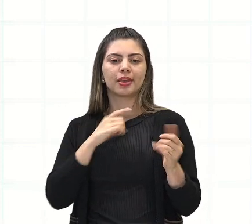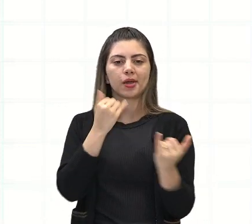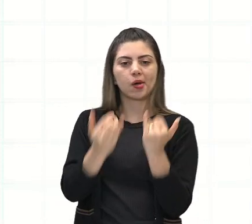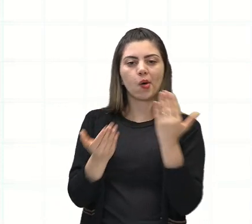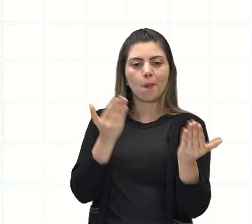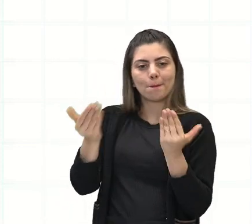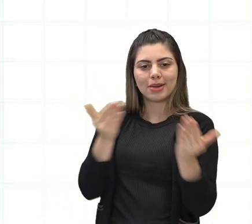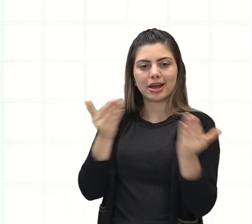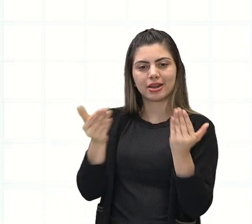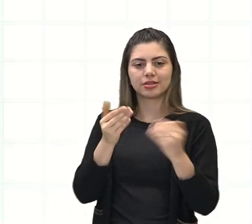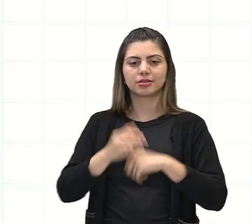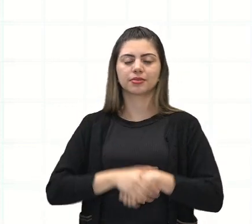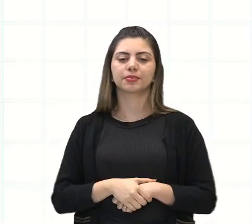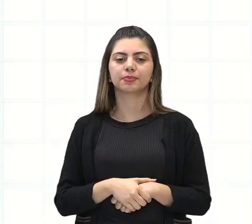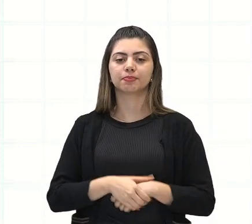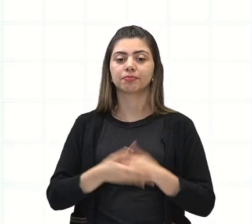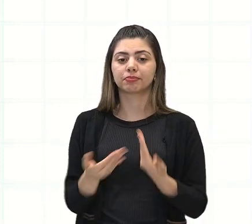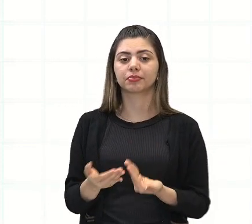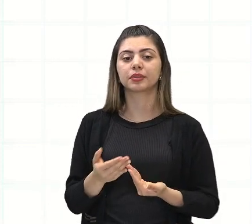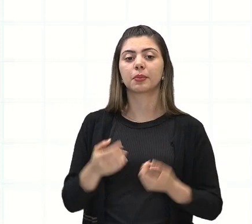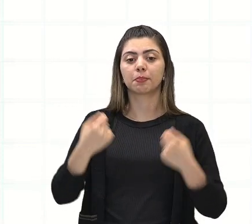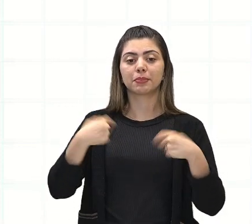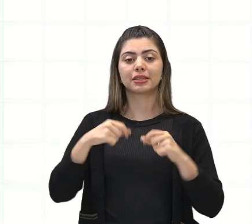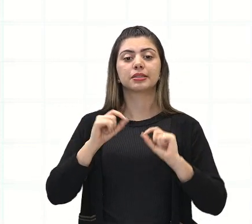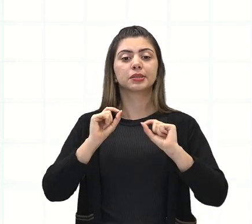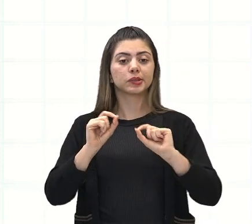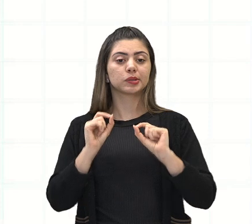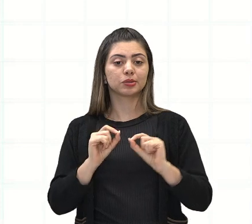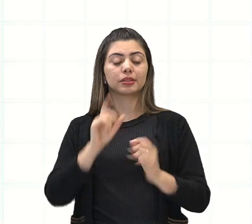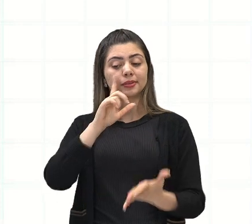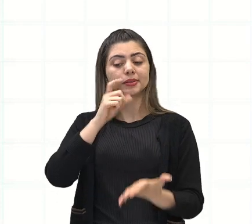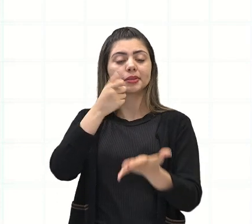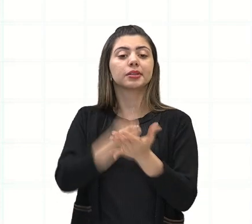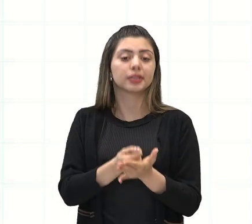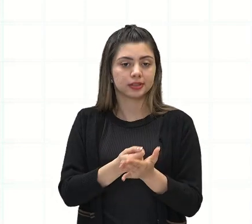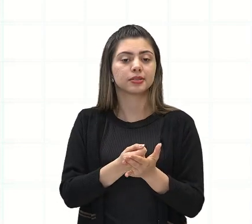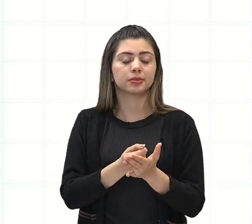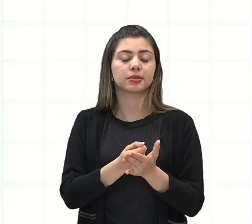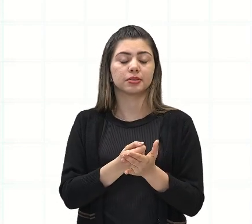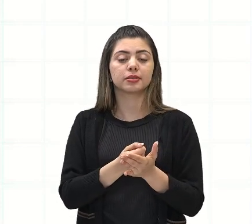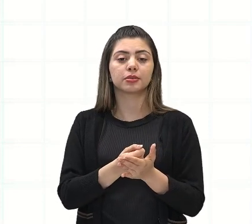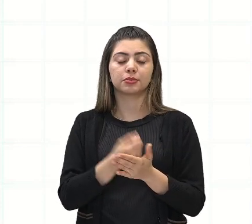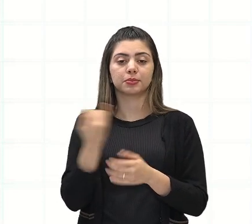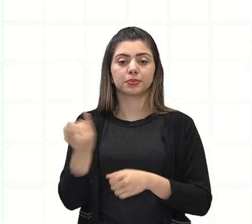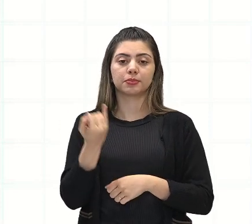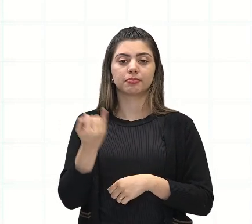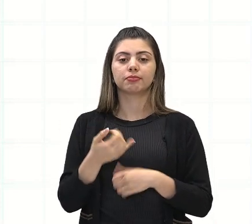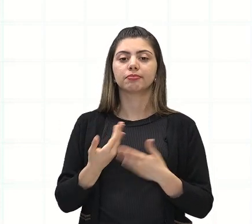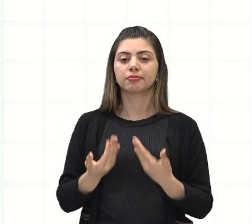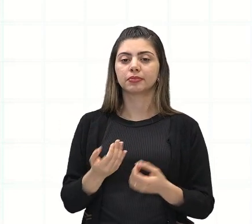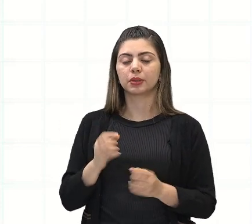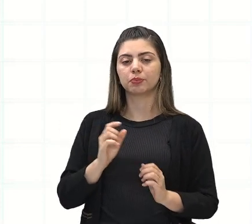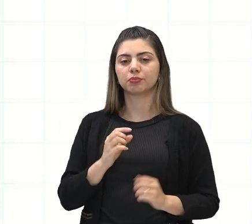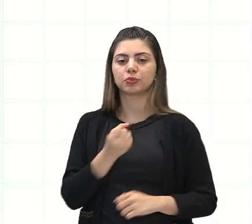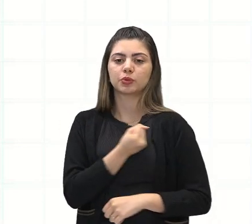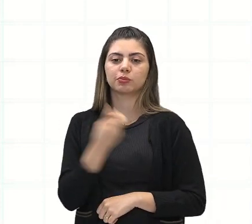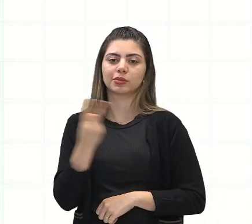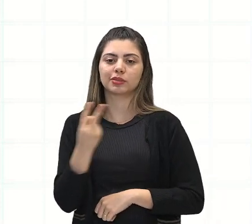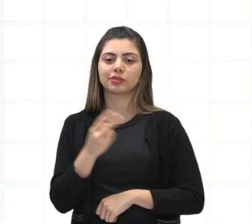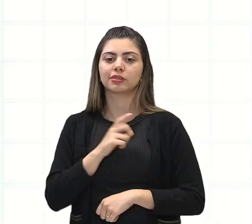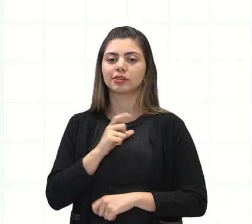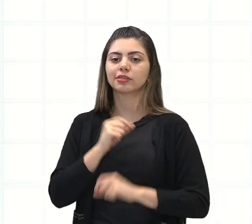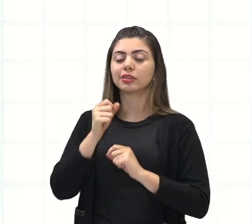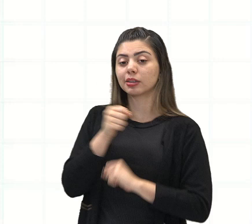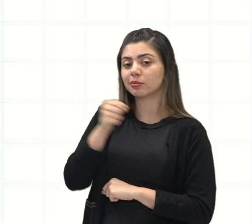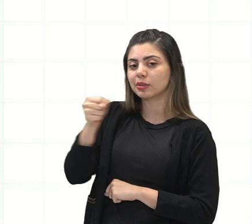espaço físil. Momento preciso de decisão do mundo. Numa entrevista, Anne Carson diz que se a prosa